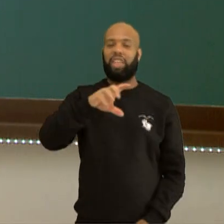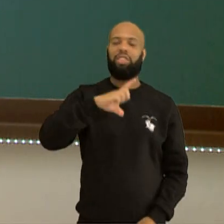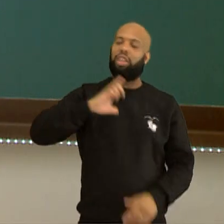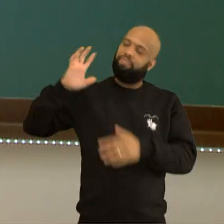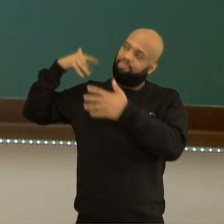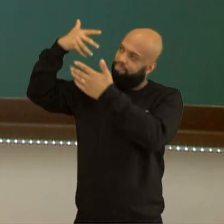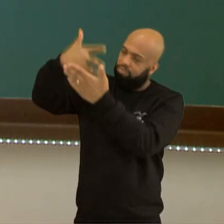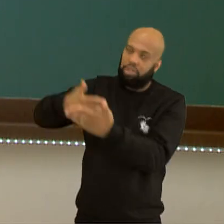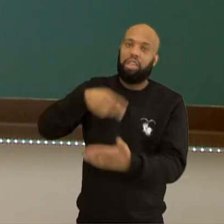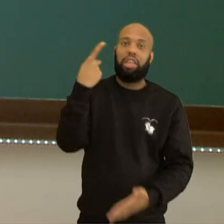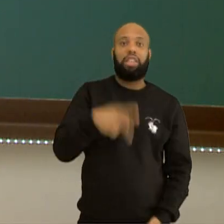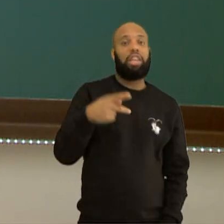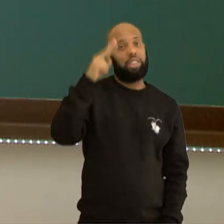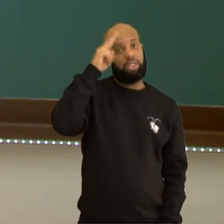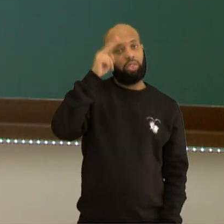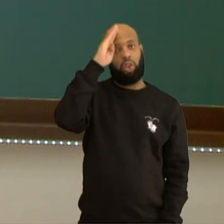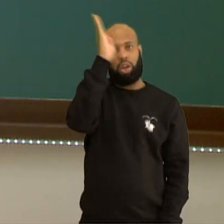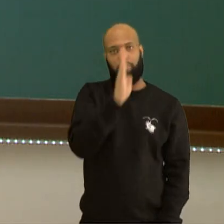Brasil, aconteceram